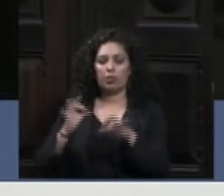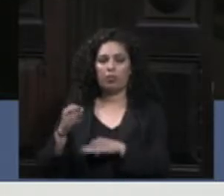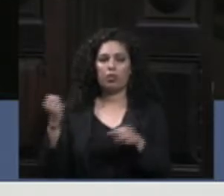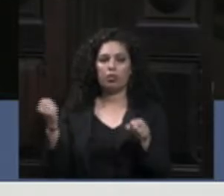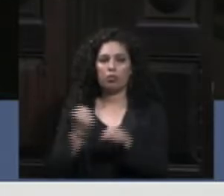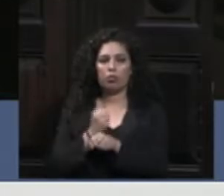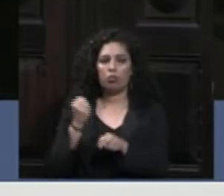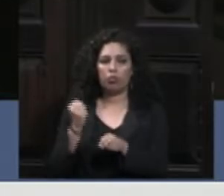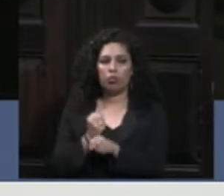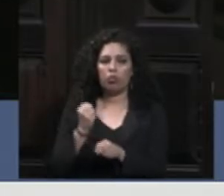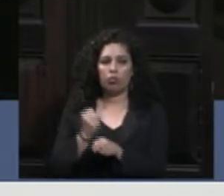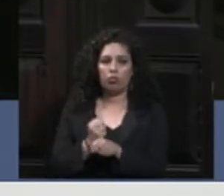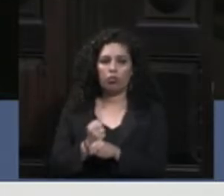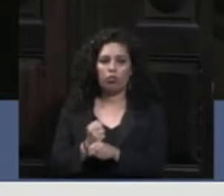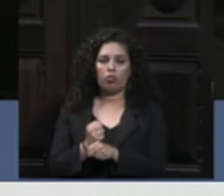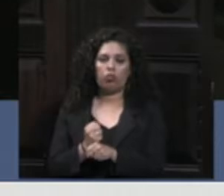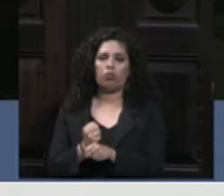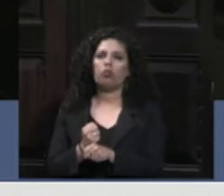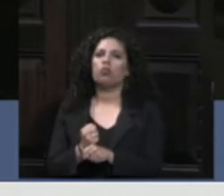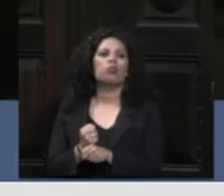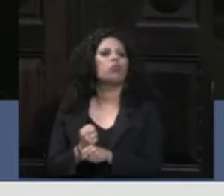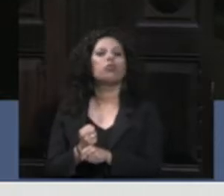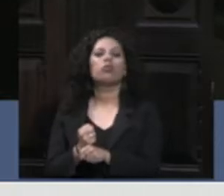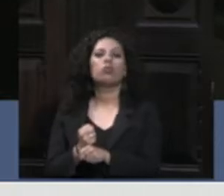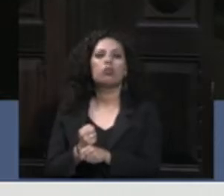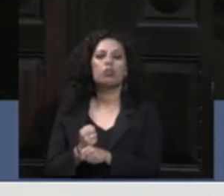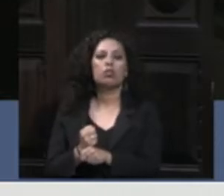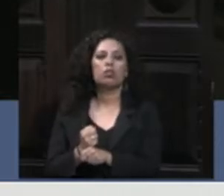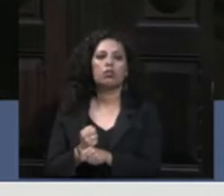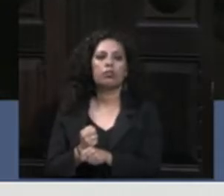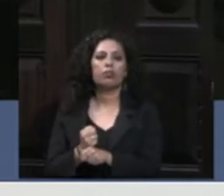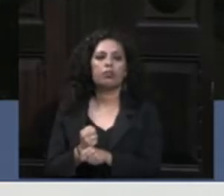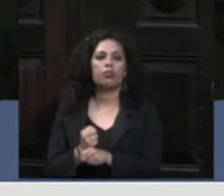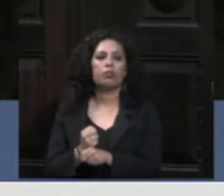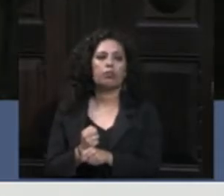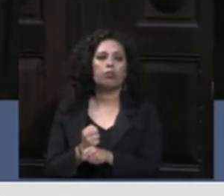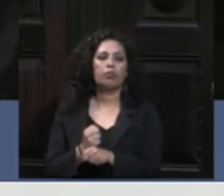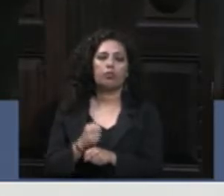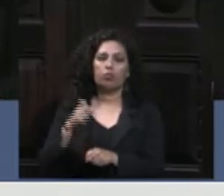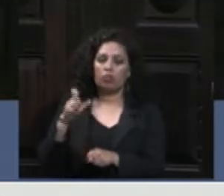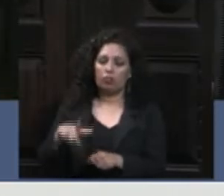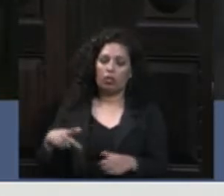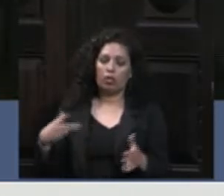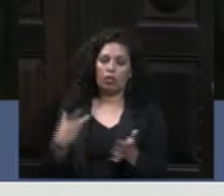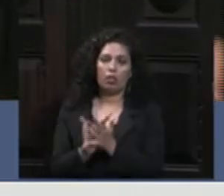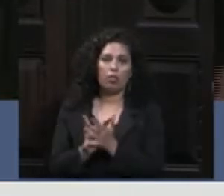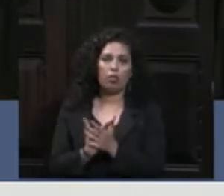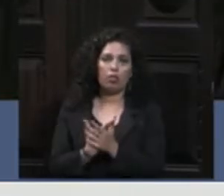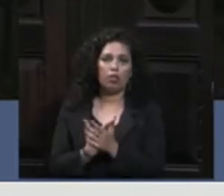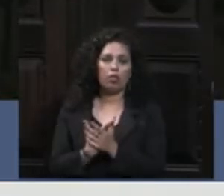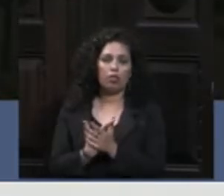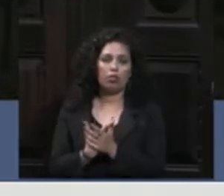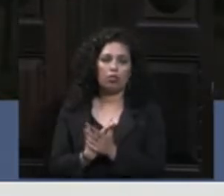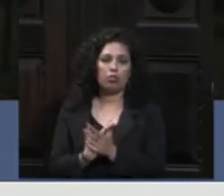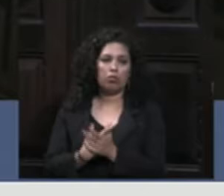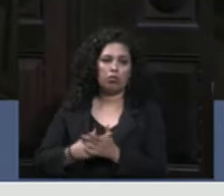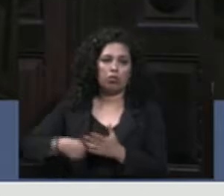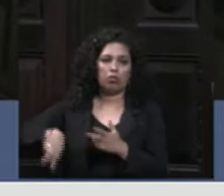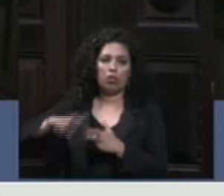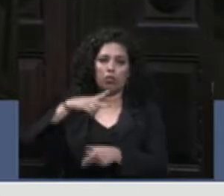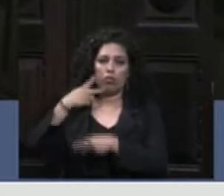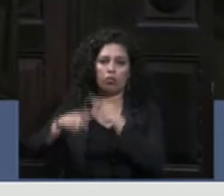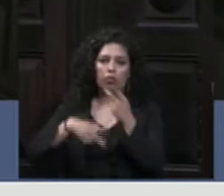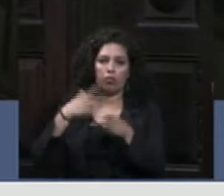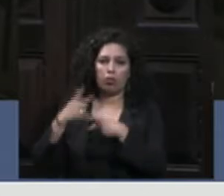delas já prevista no contrato em andamento. Considero isso um absurdo, por isso nós